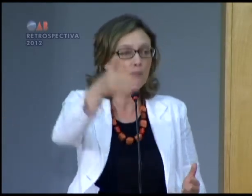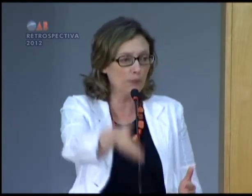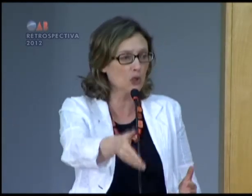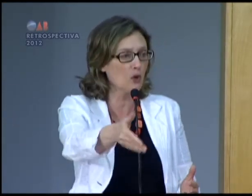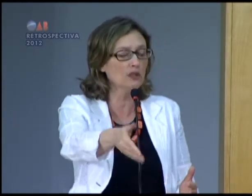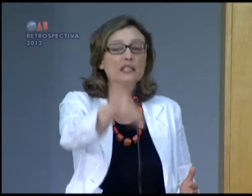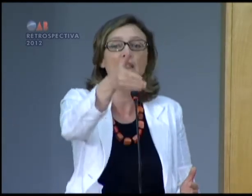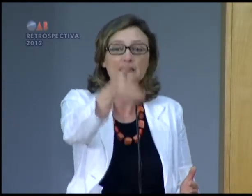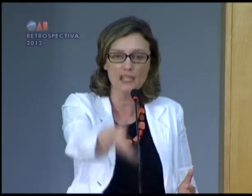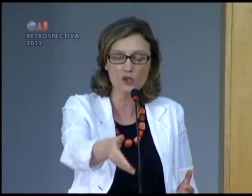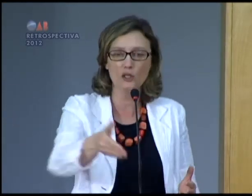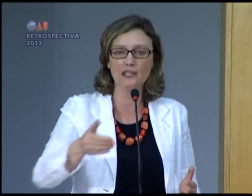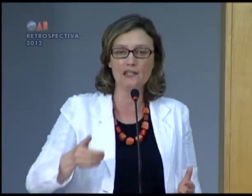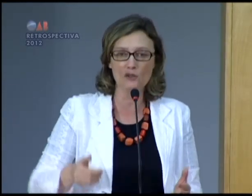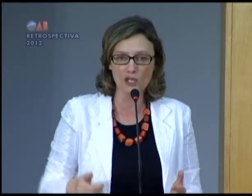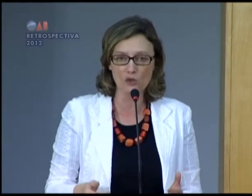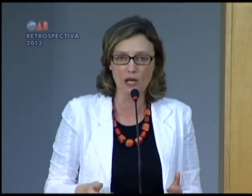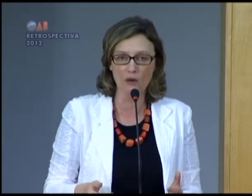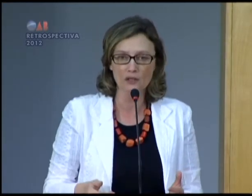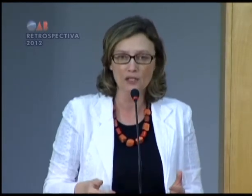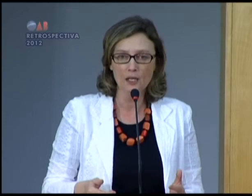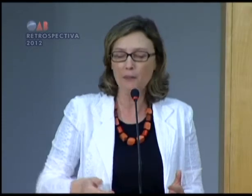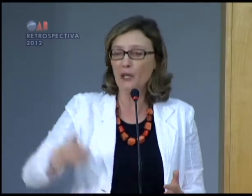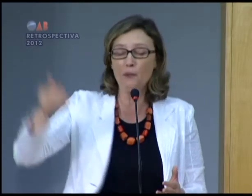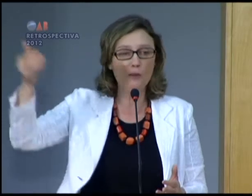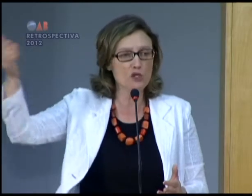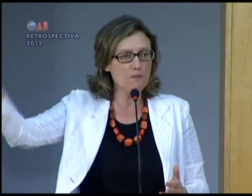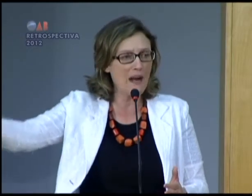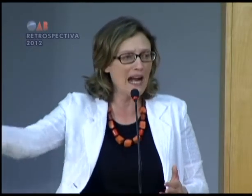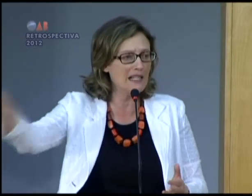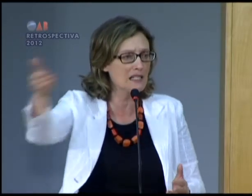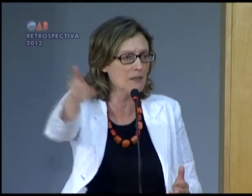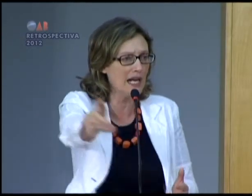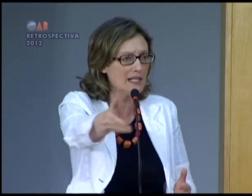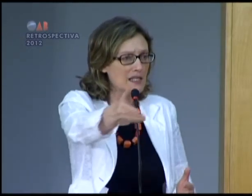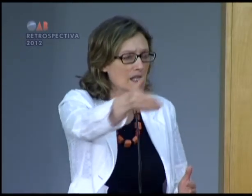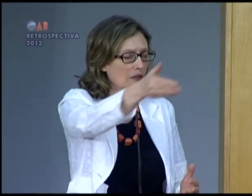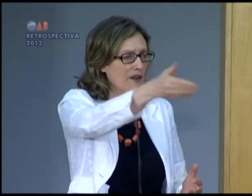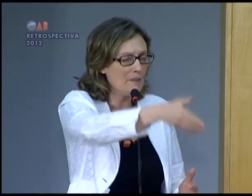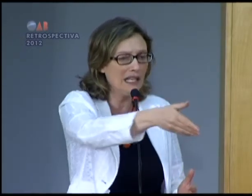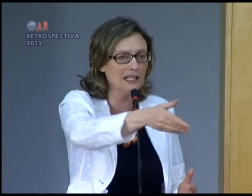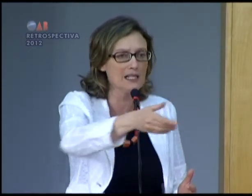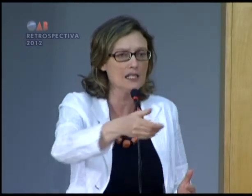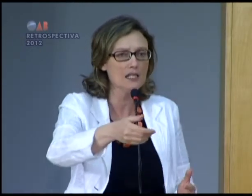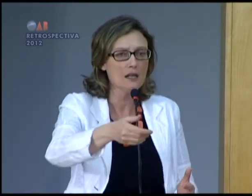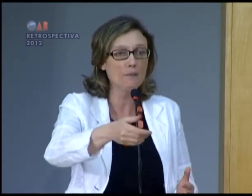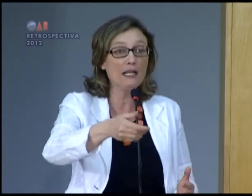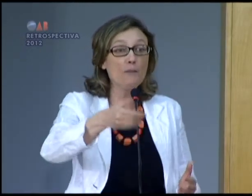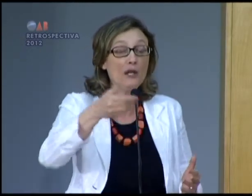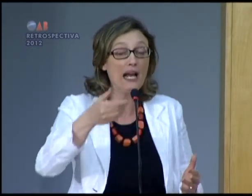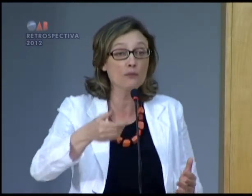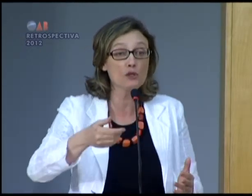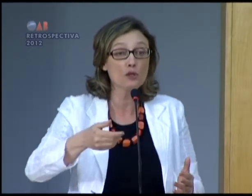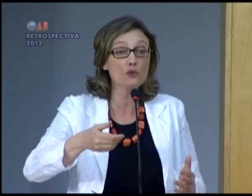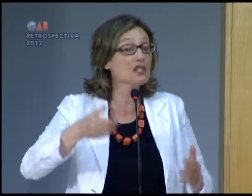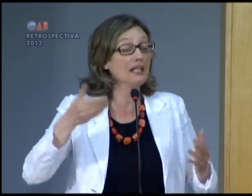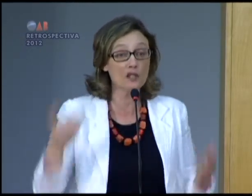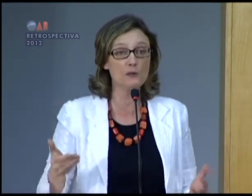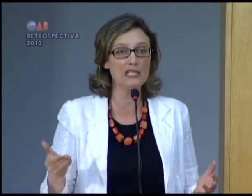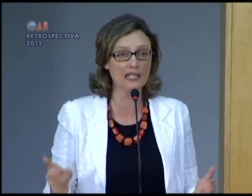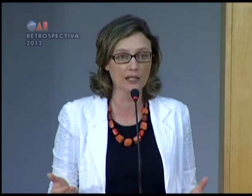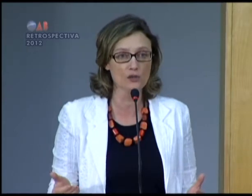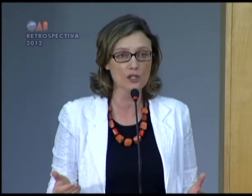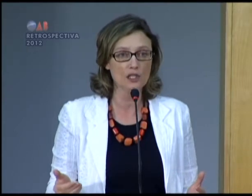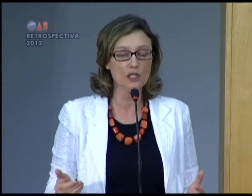vítimas por conta da sua orientação sexual. Para apoiarmos pais, mães, famílias. Para apoiarmos os